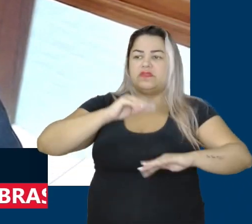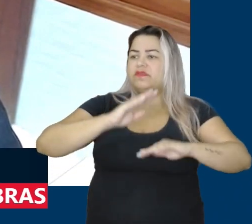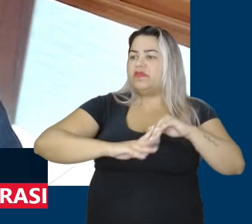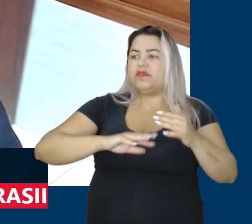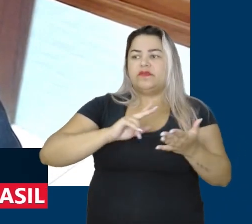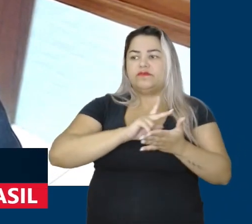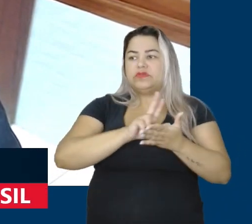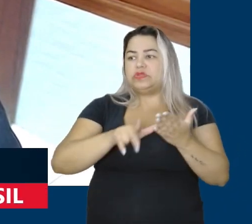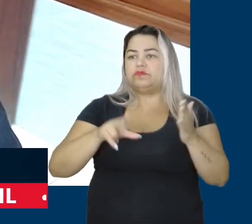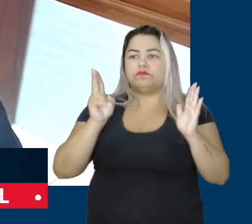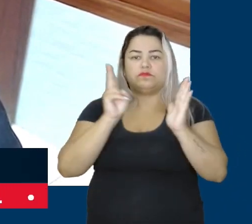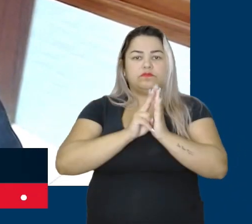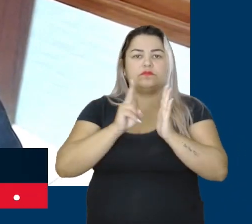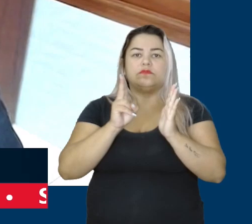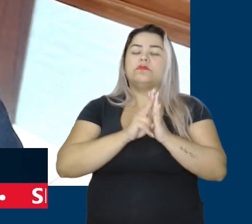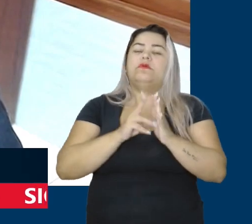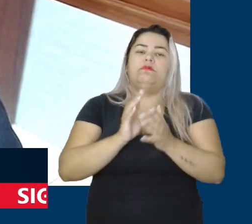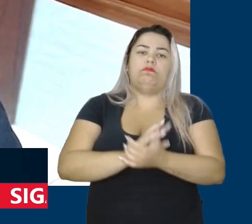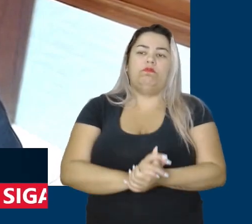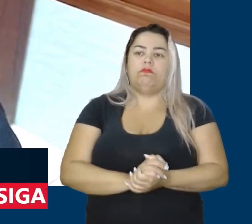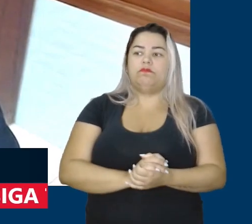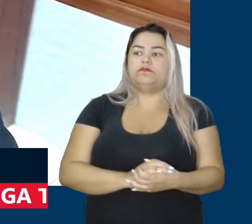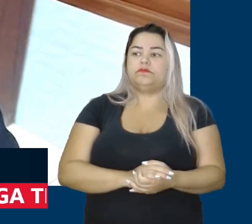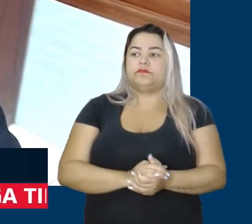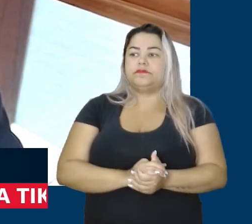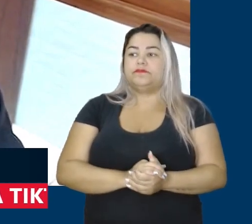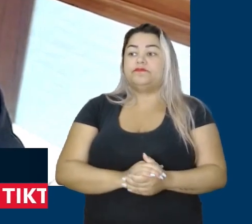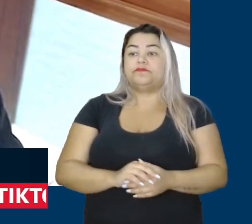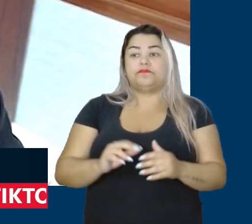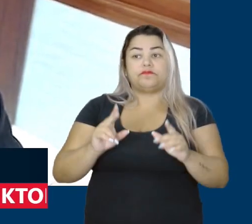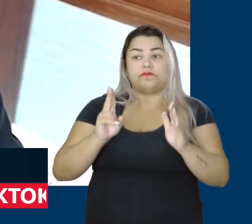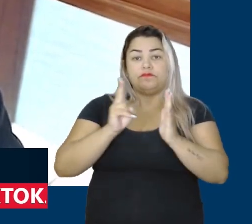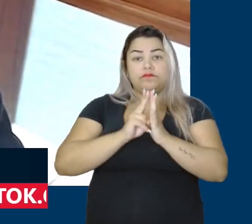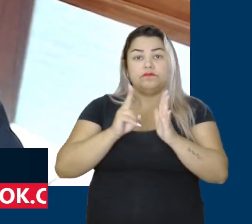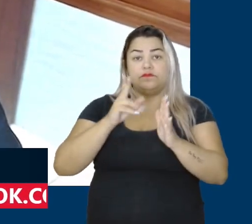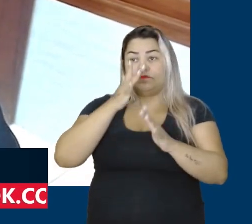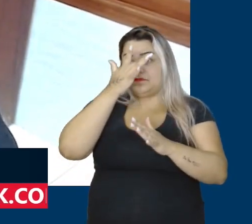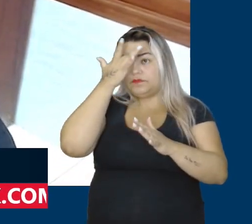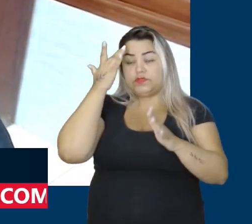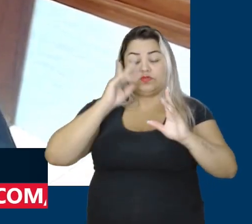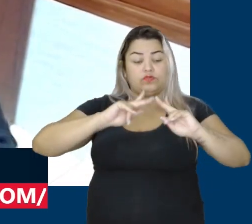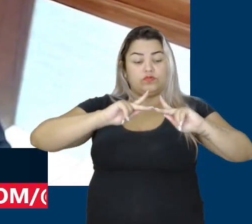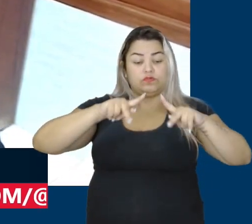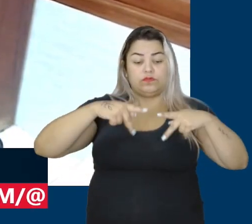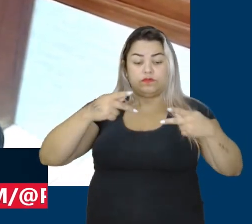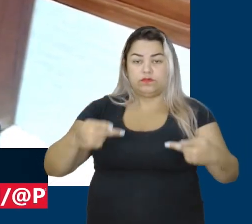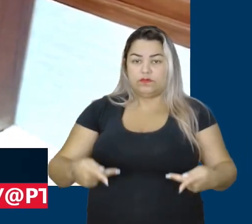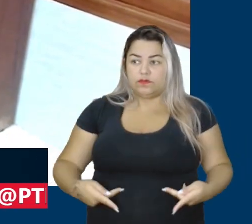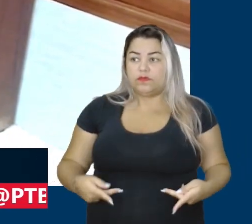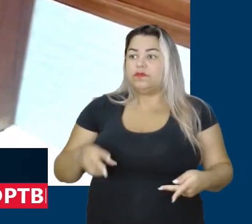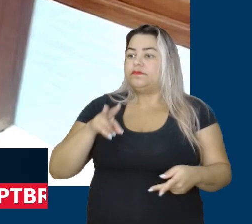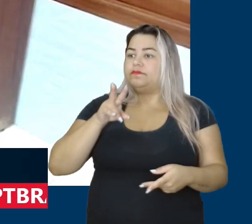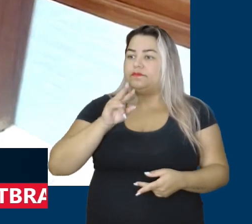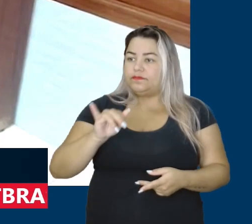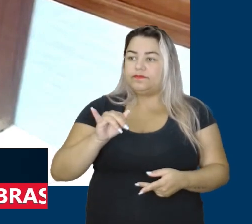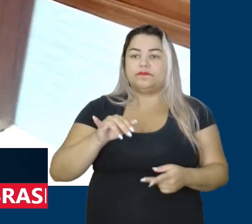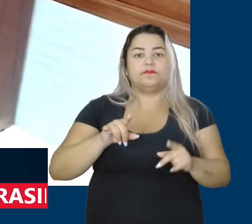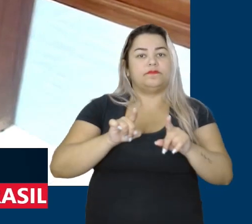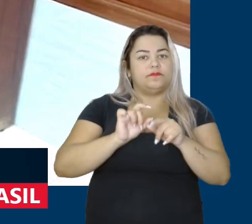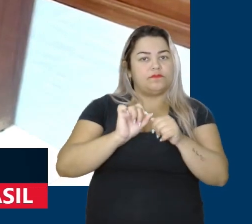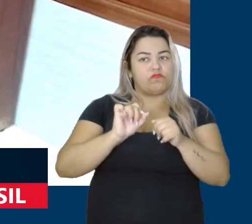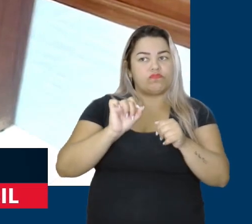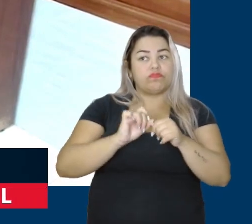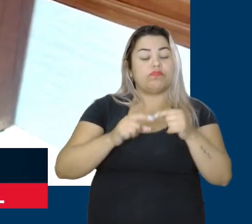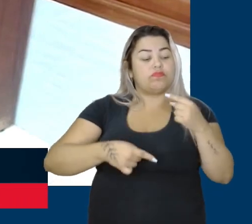brancas, índios, aí é a nação indígena, pessoas com deficiência, é que a gente vai fazendo uma